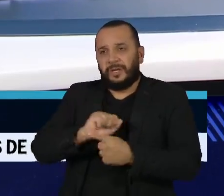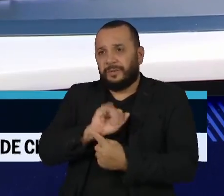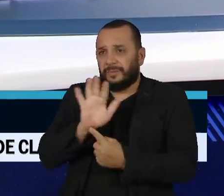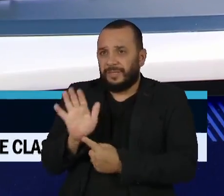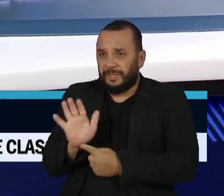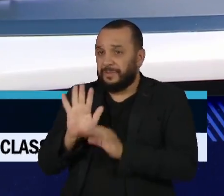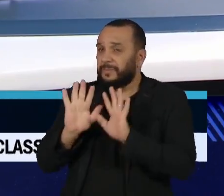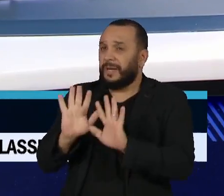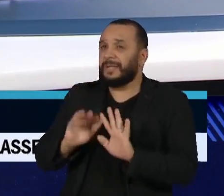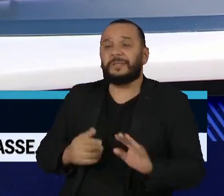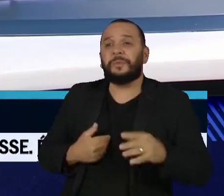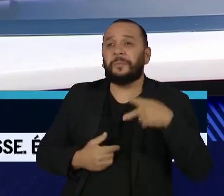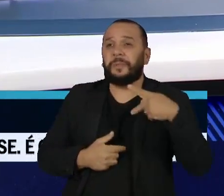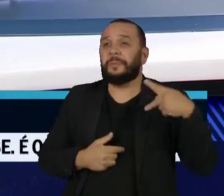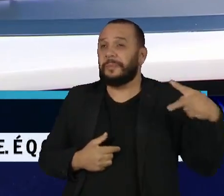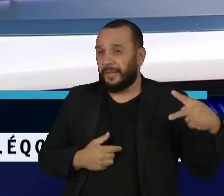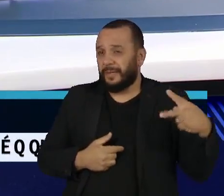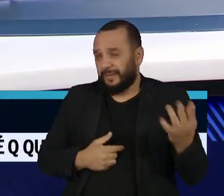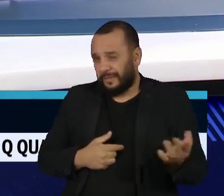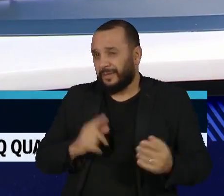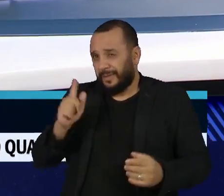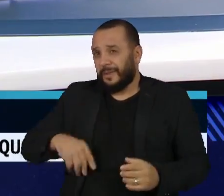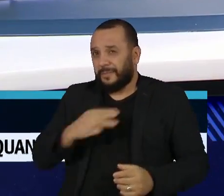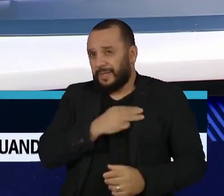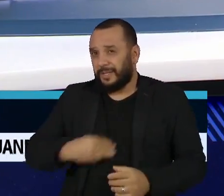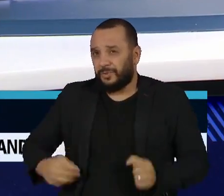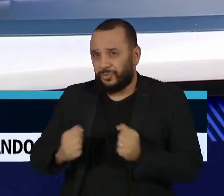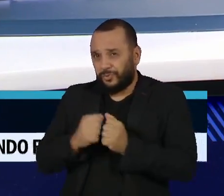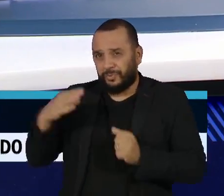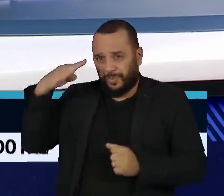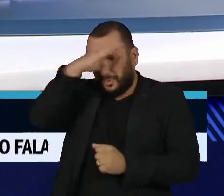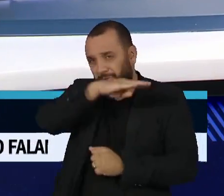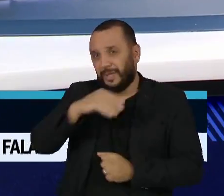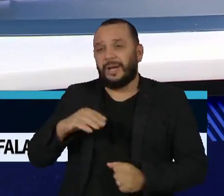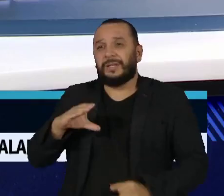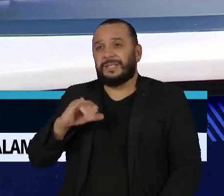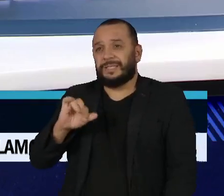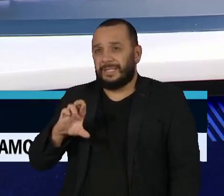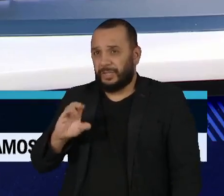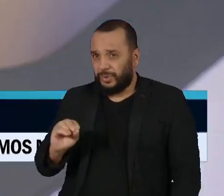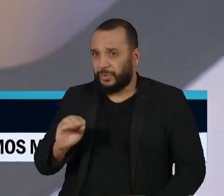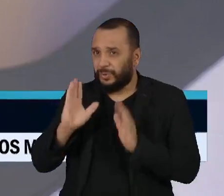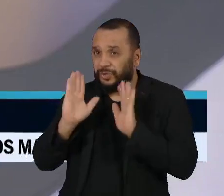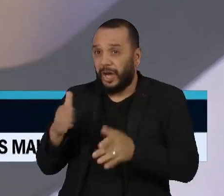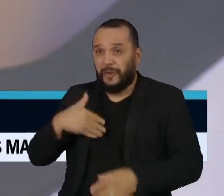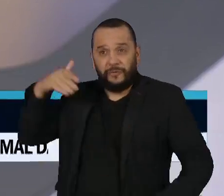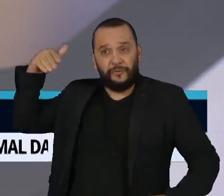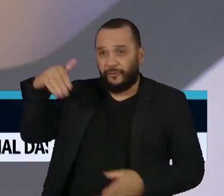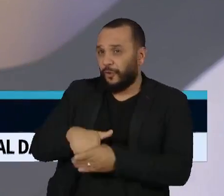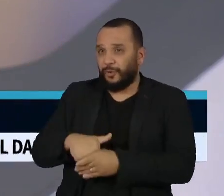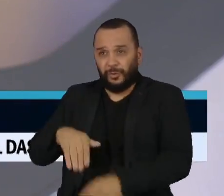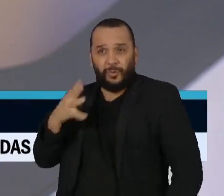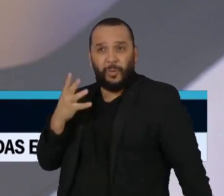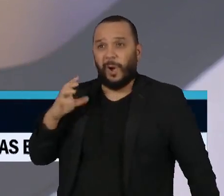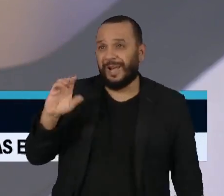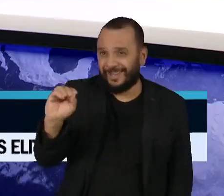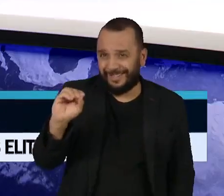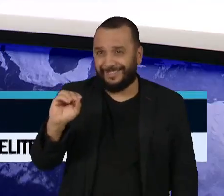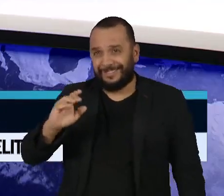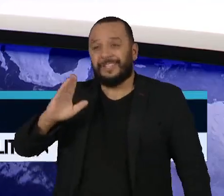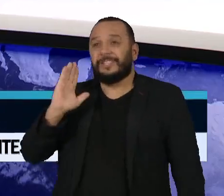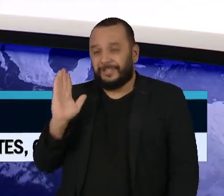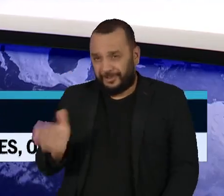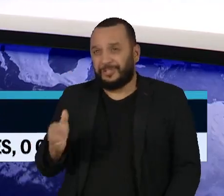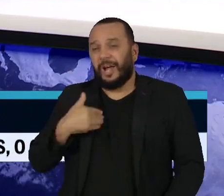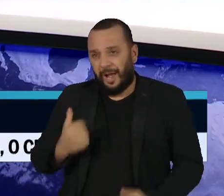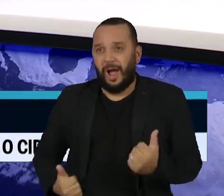foi ministro da Casa Civil de Bolsonaro. O PP do Ciro Nogueira deu 40 votos a favor da reforma e 9